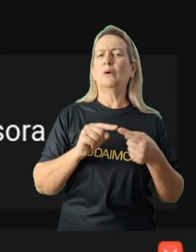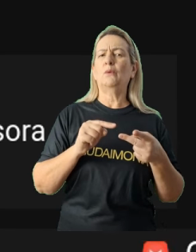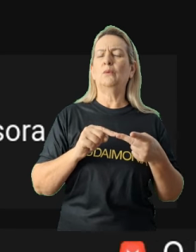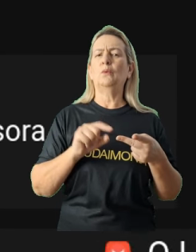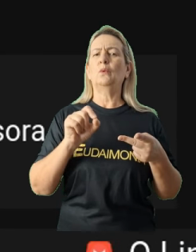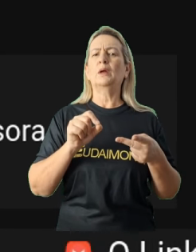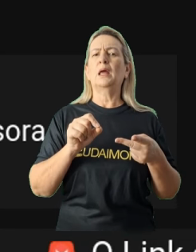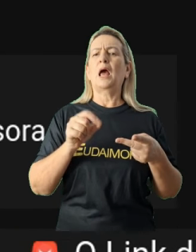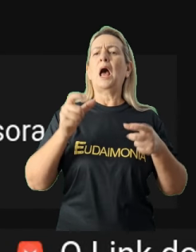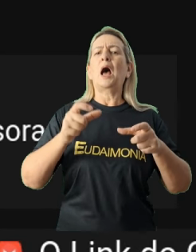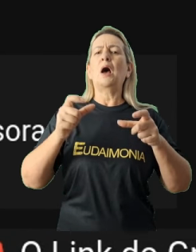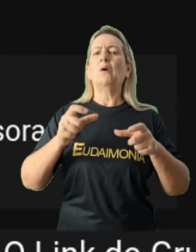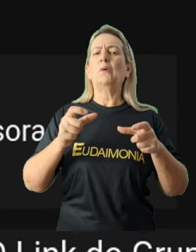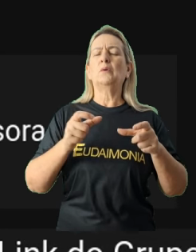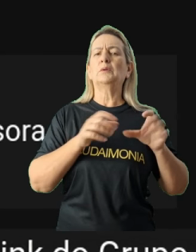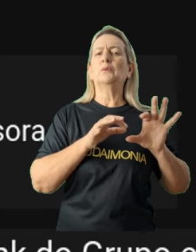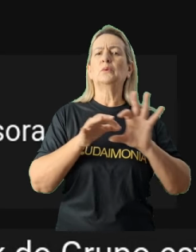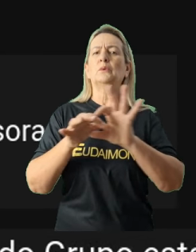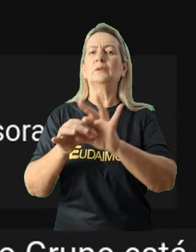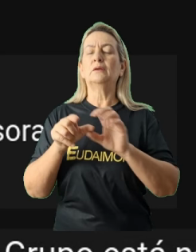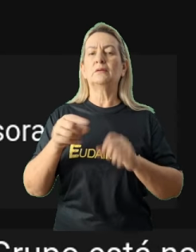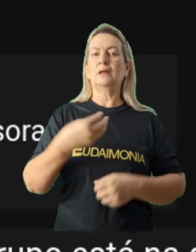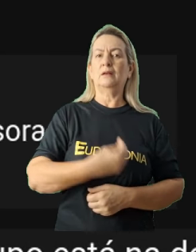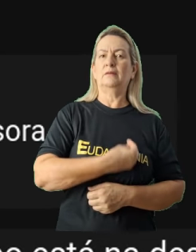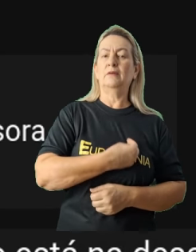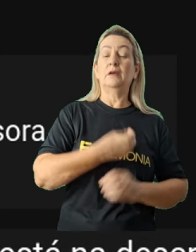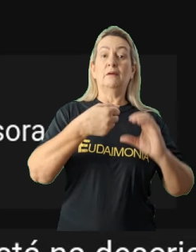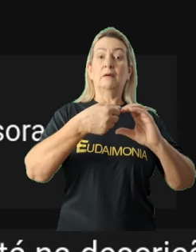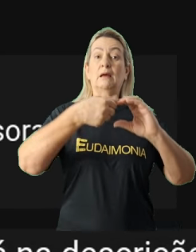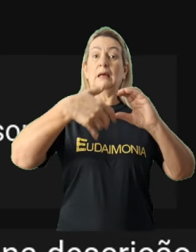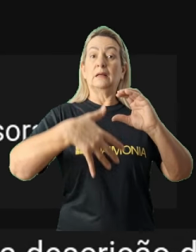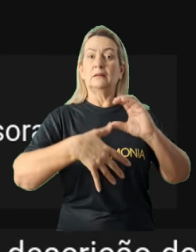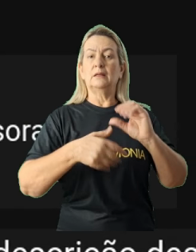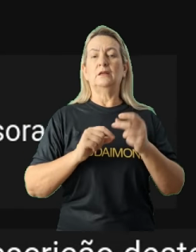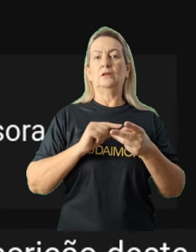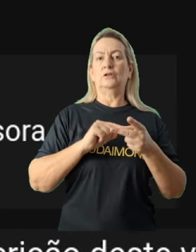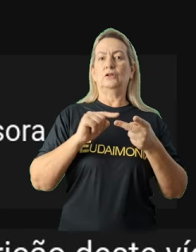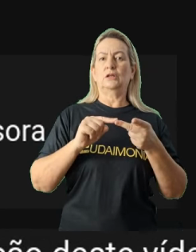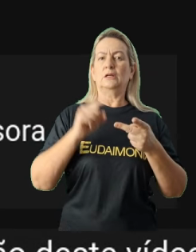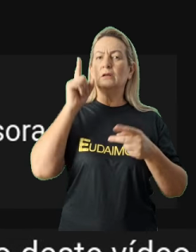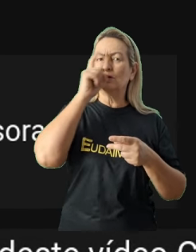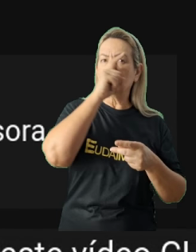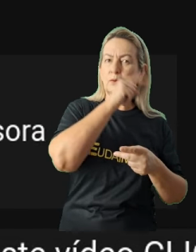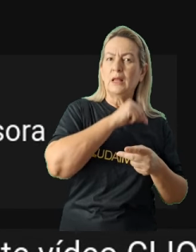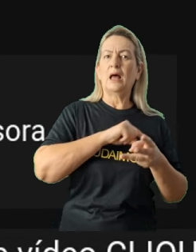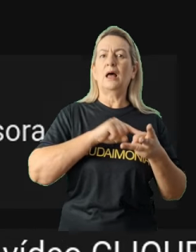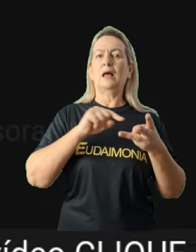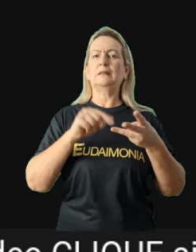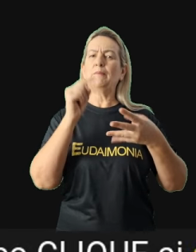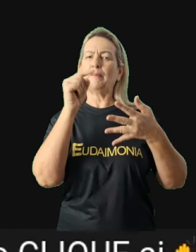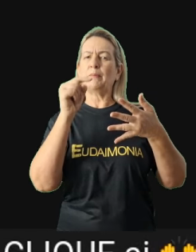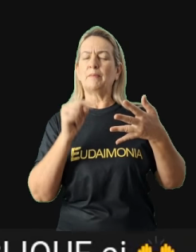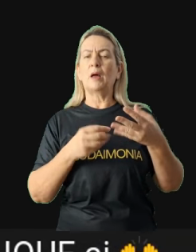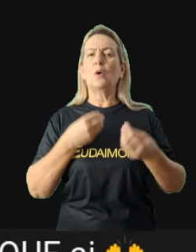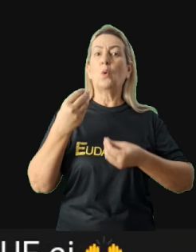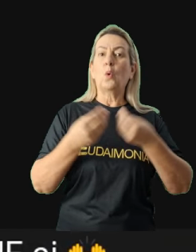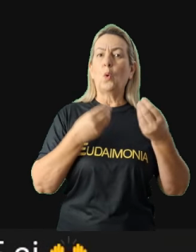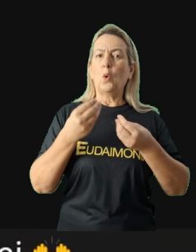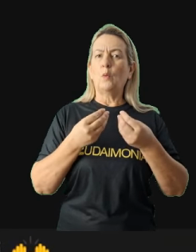vieram? Quais são as suas necessidades? Quais são as suas características? Quais são as suas dificuldades? Enfim, como é que eu